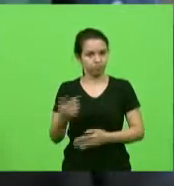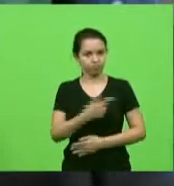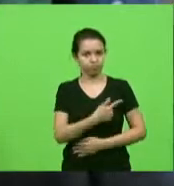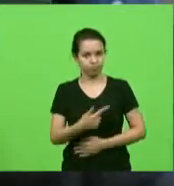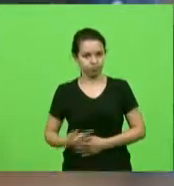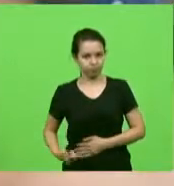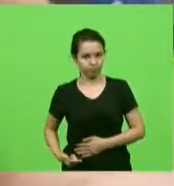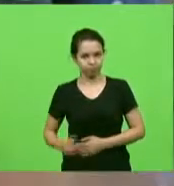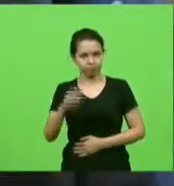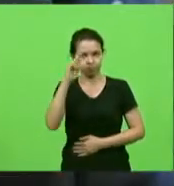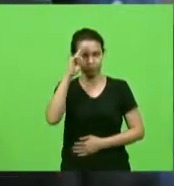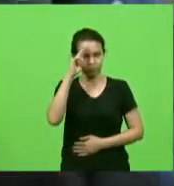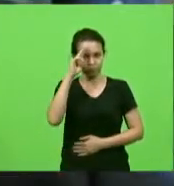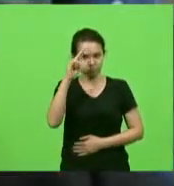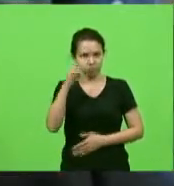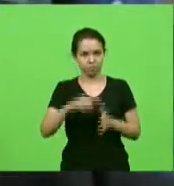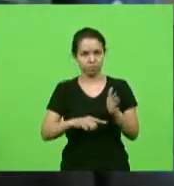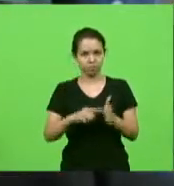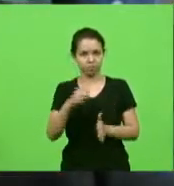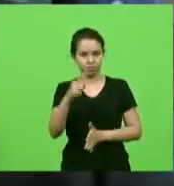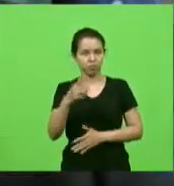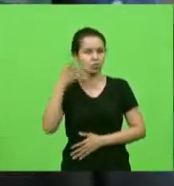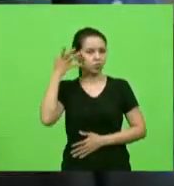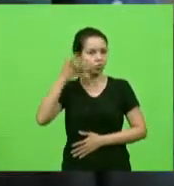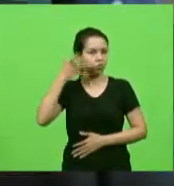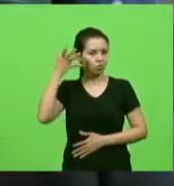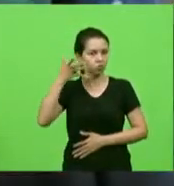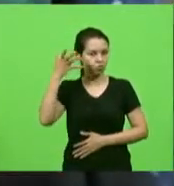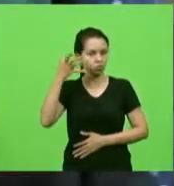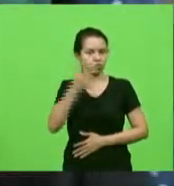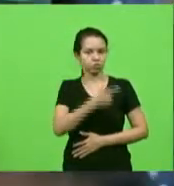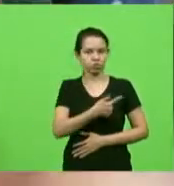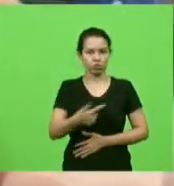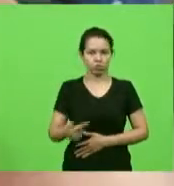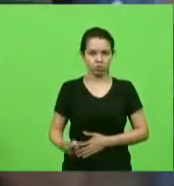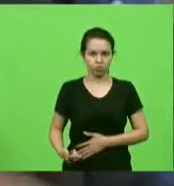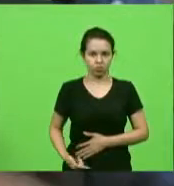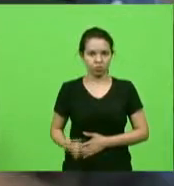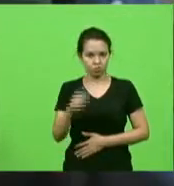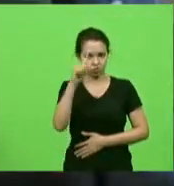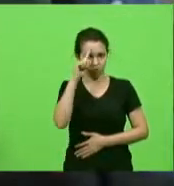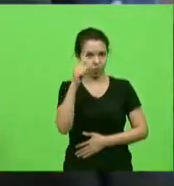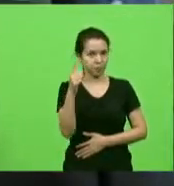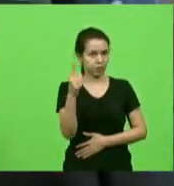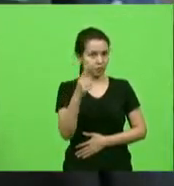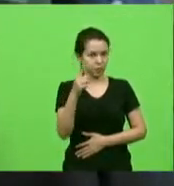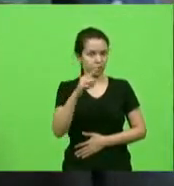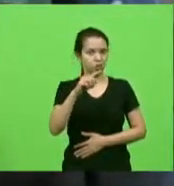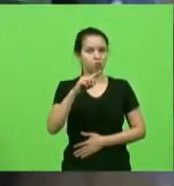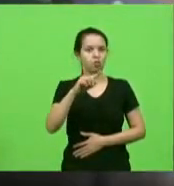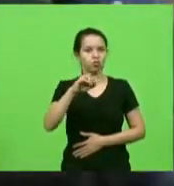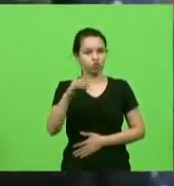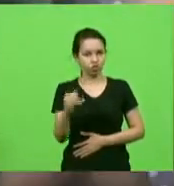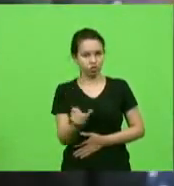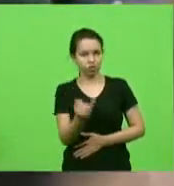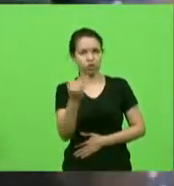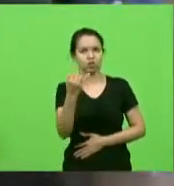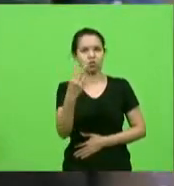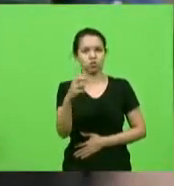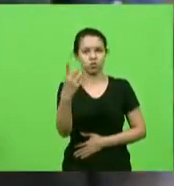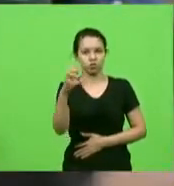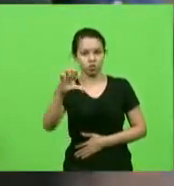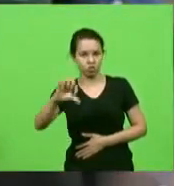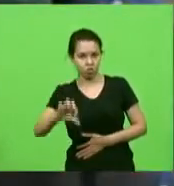Silva, em seu primeiro discurso como chefe do Executivo catarinense, no dia 1º de janeiro de 2009, no plenário